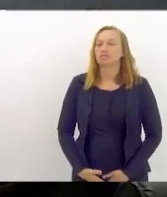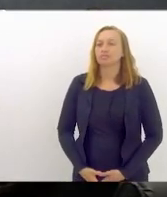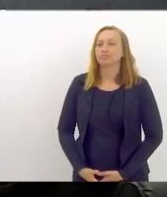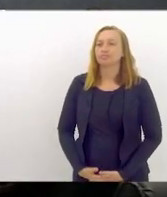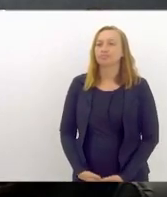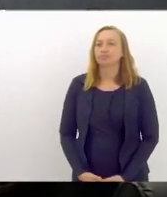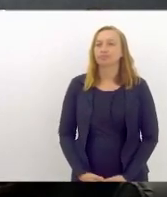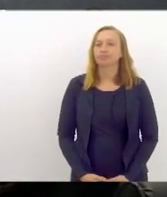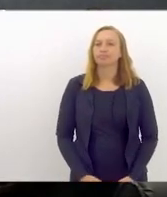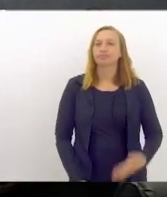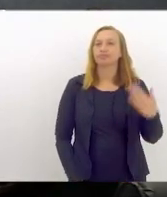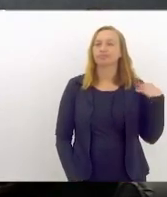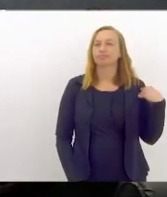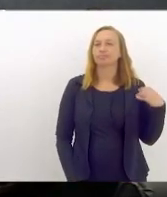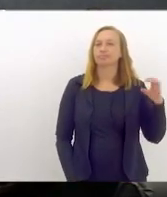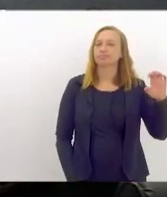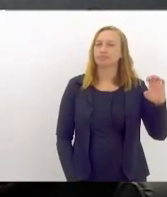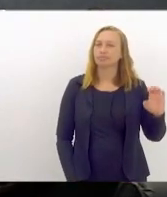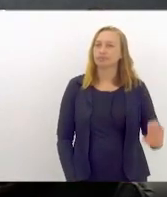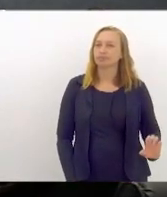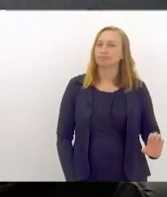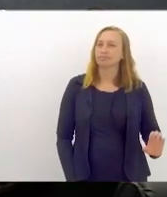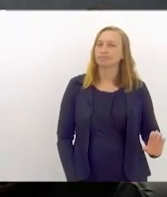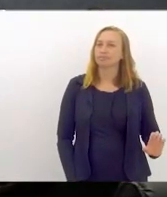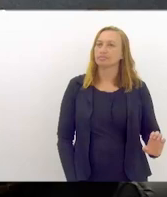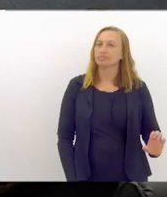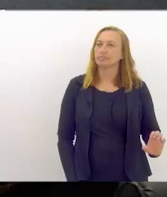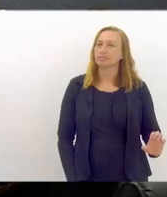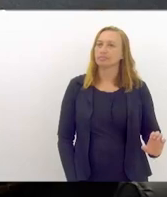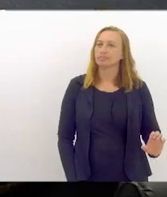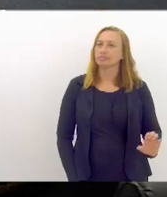a esquerda a esquerda juízo